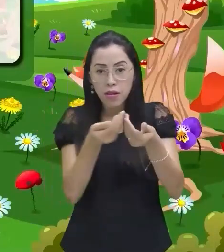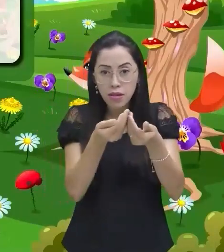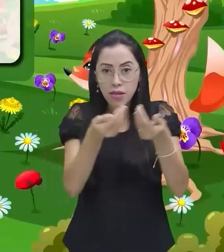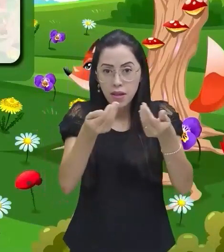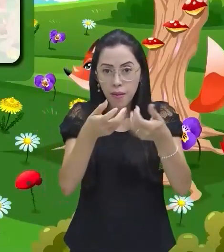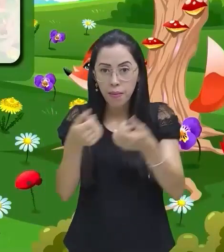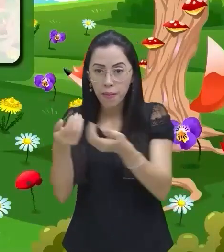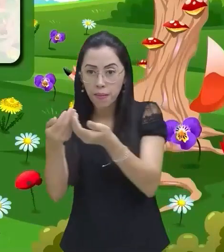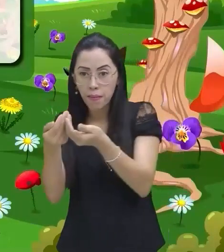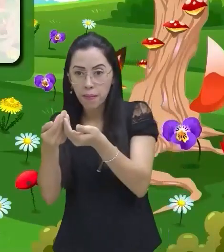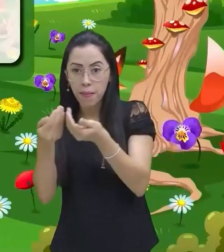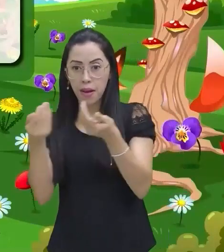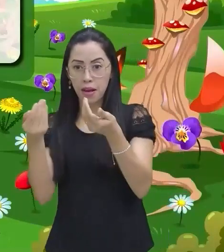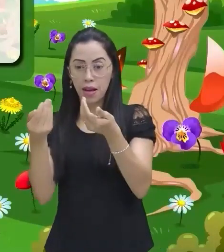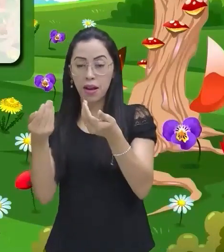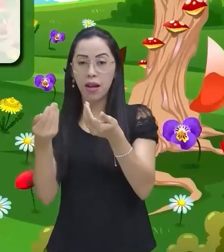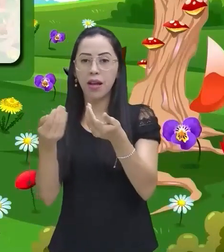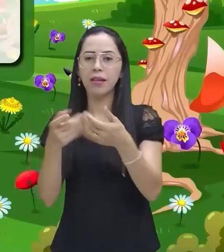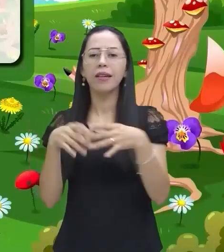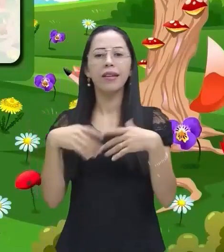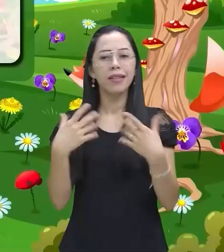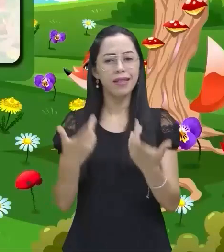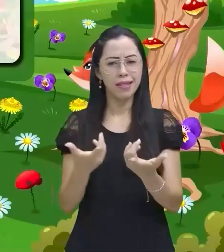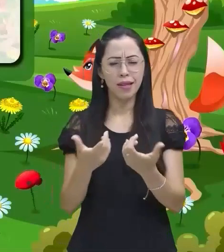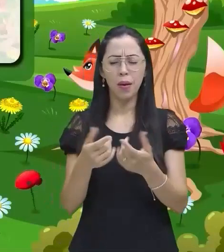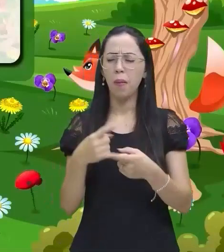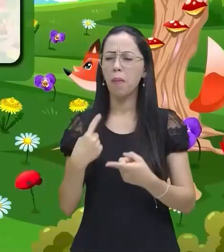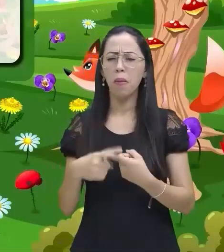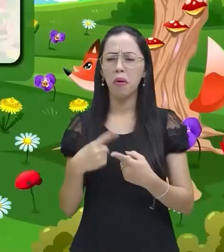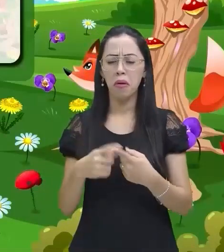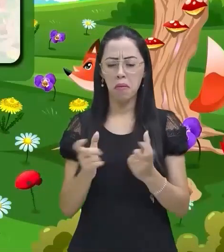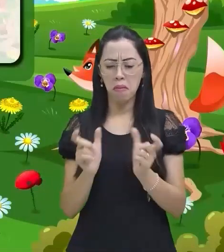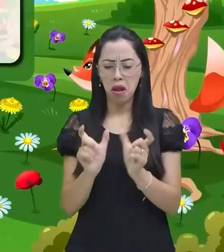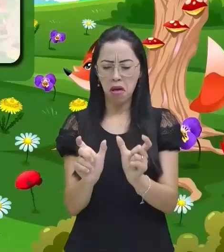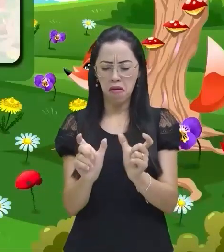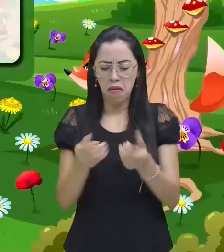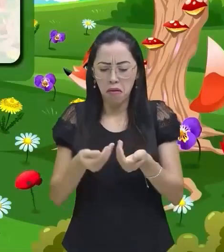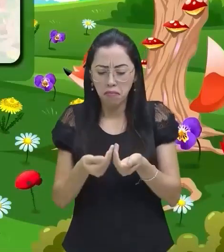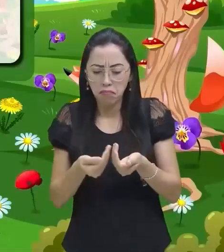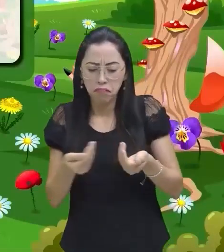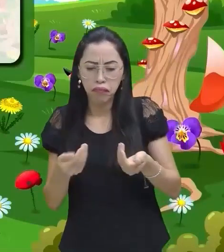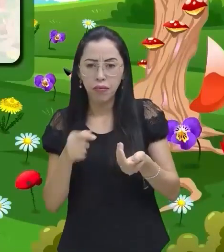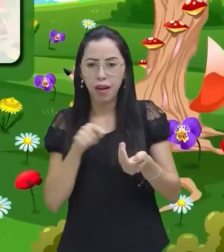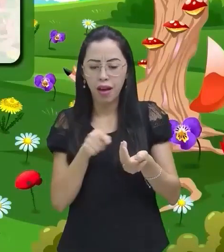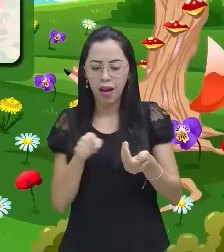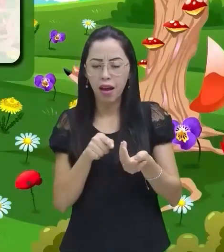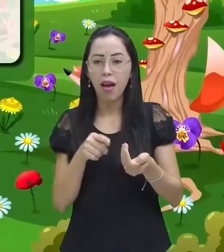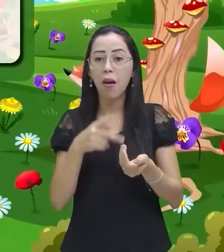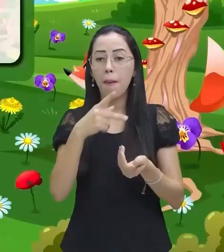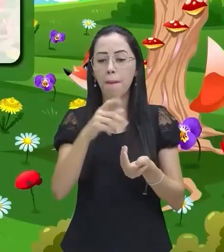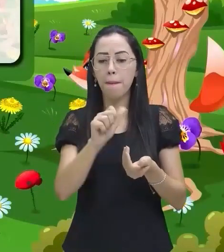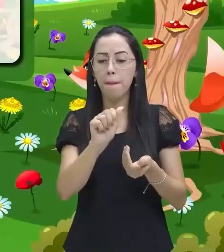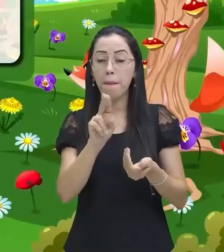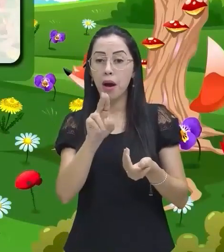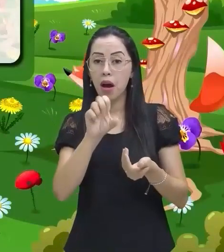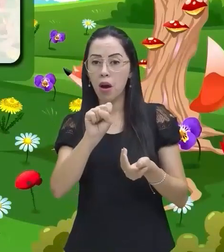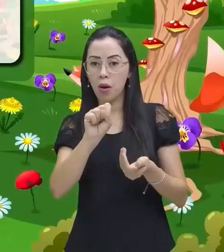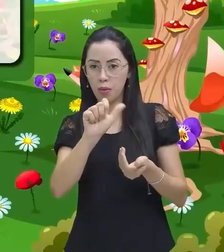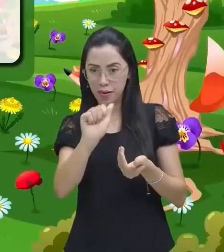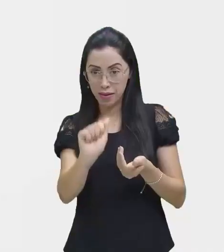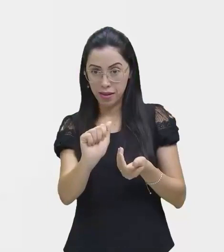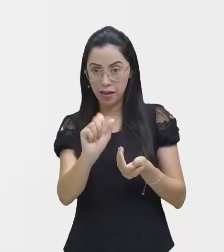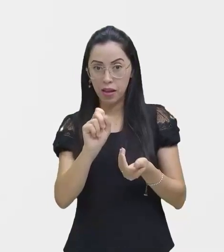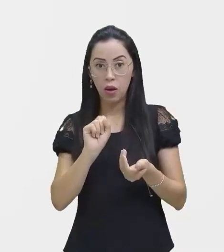Esses espaços são pausas antes de falarmos a próxima palavra. Agora vamos cantar um trecho da